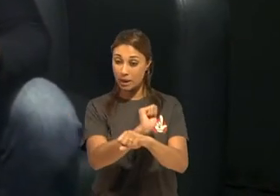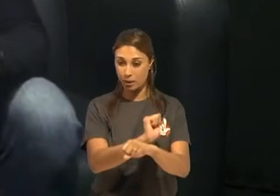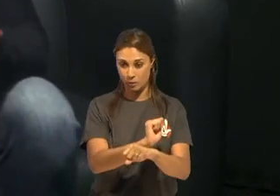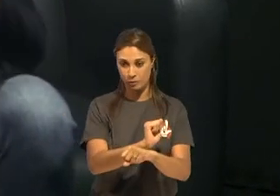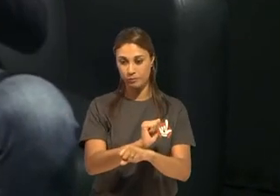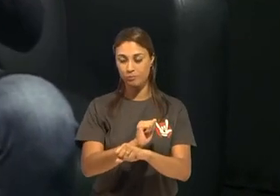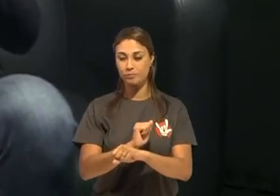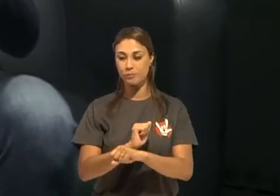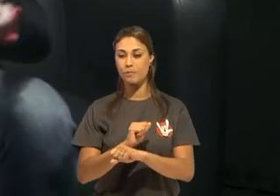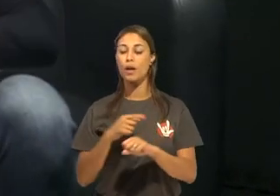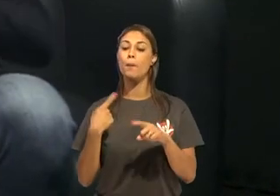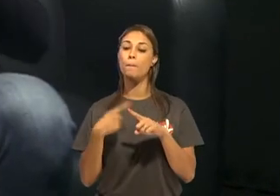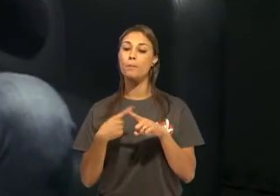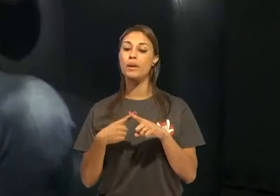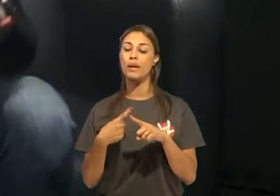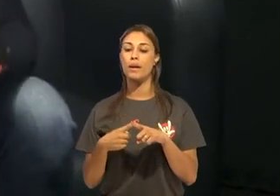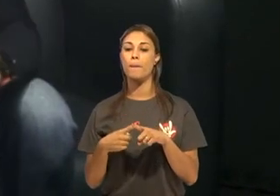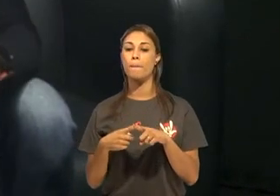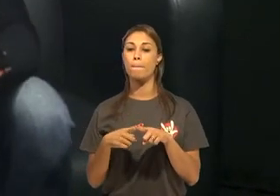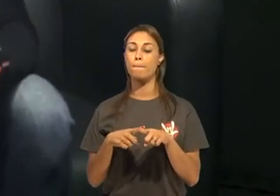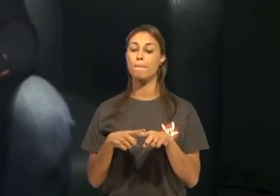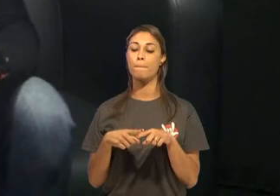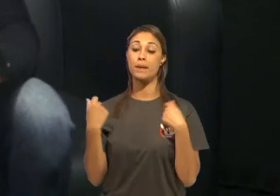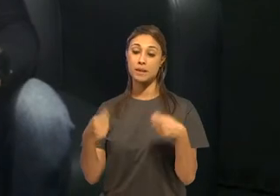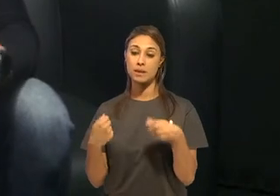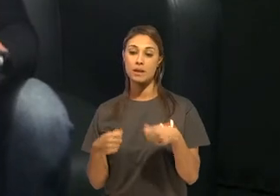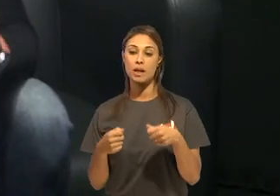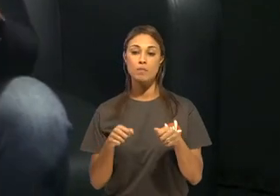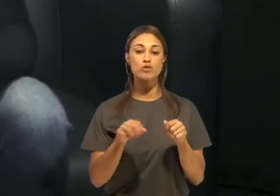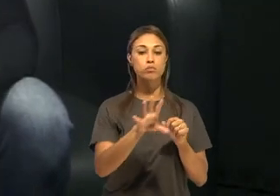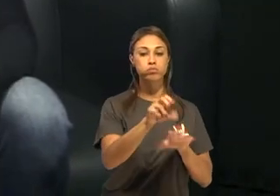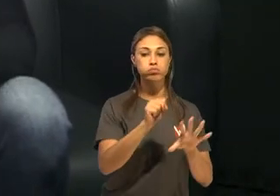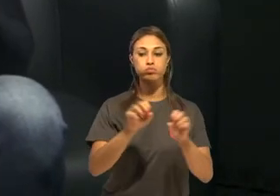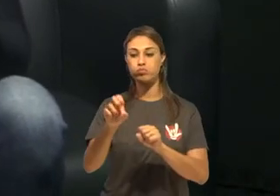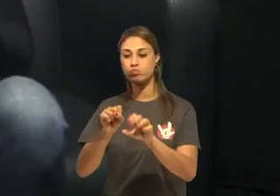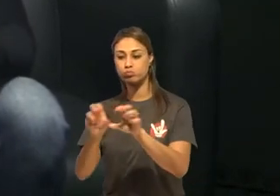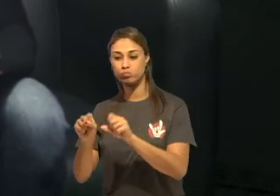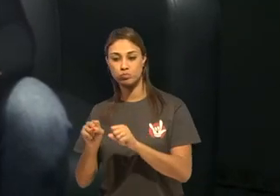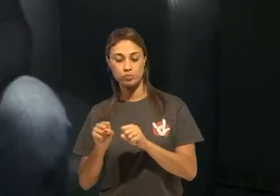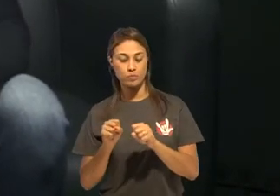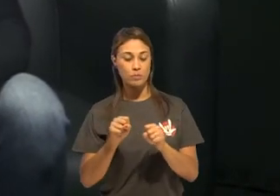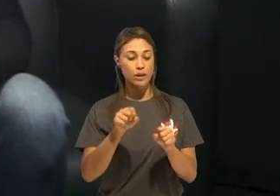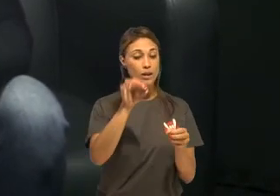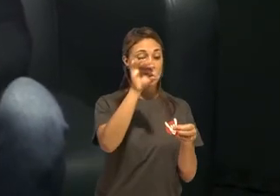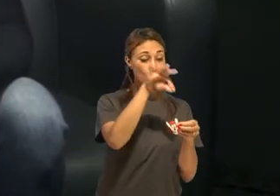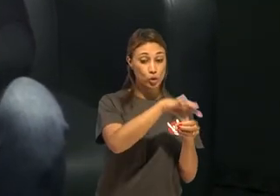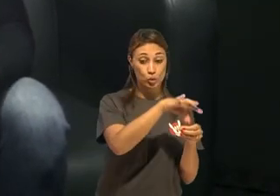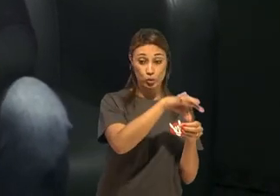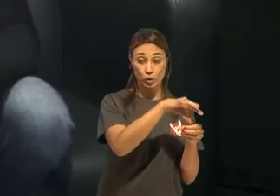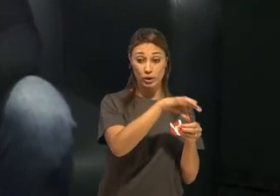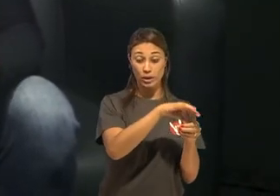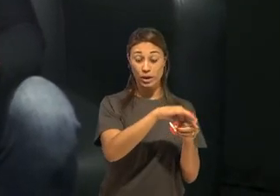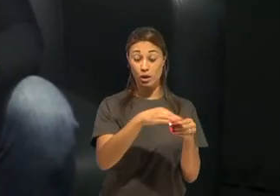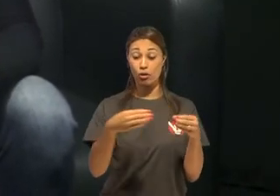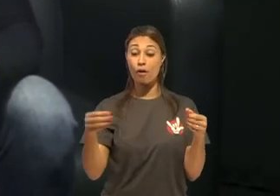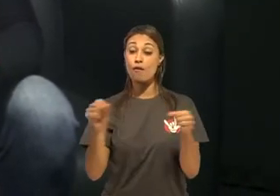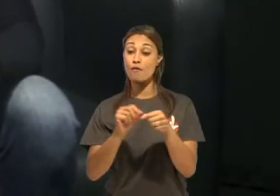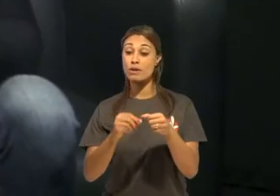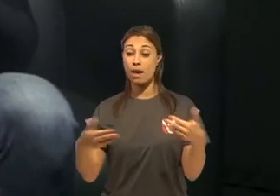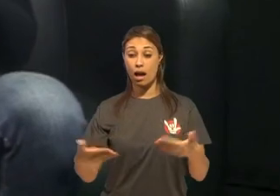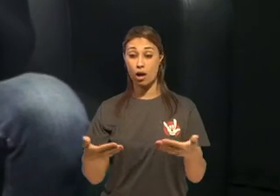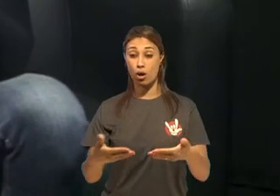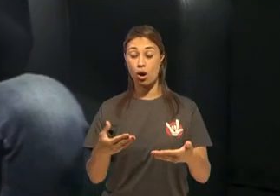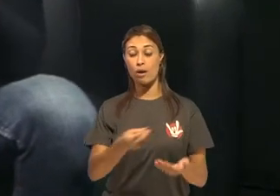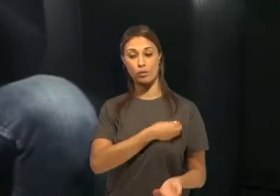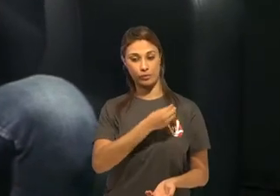que possamos carregar os comentários na plataforma que fará o sorteio, que será feito ao vivo aqui com a gente, tá